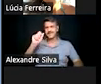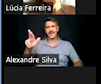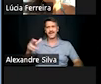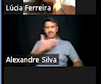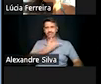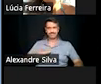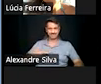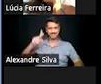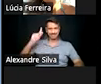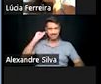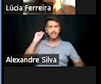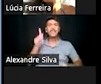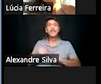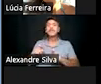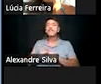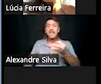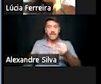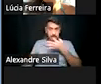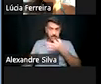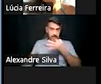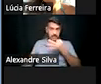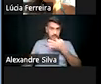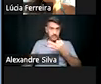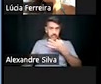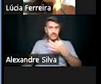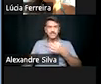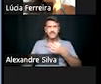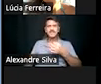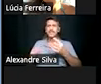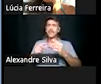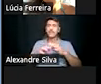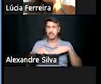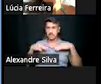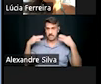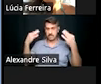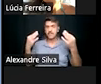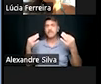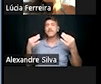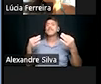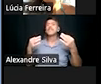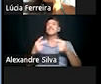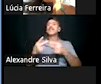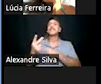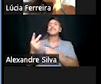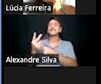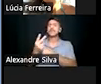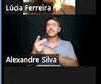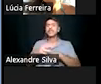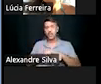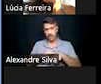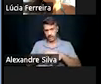como remédio. Esses colarzinhos de âmbar para se proteger contra